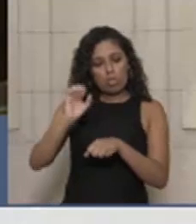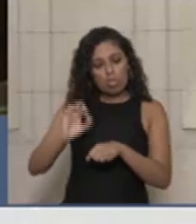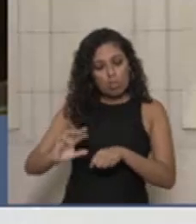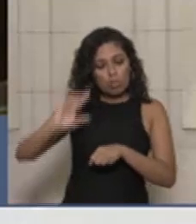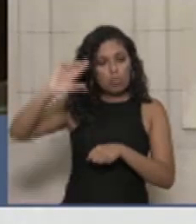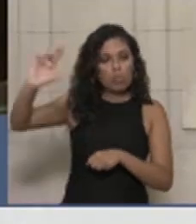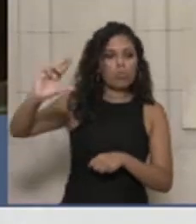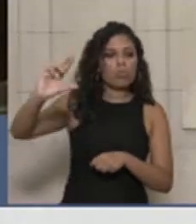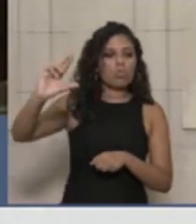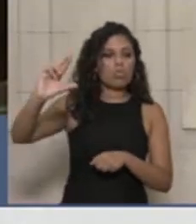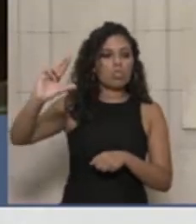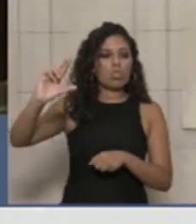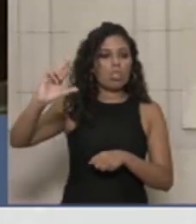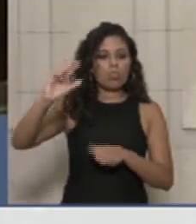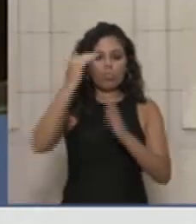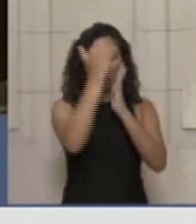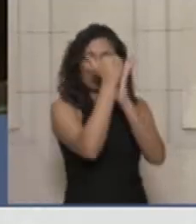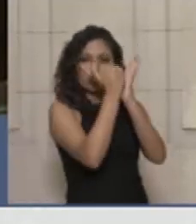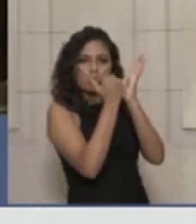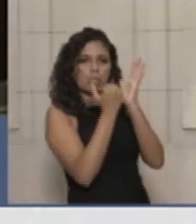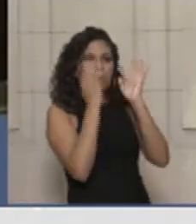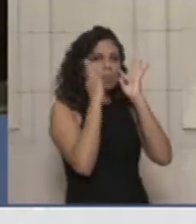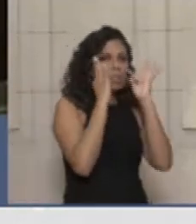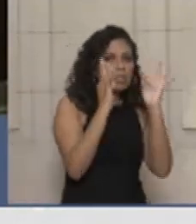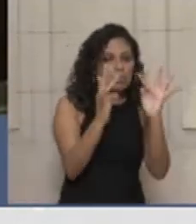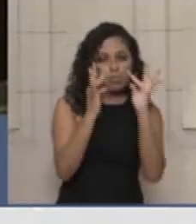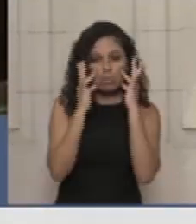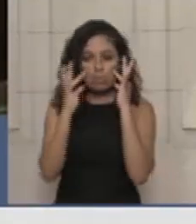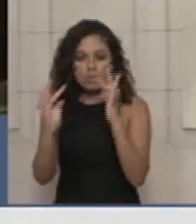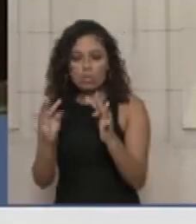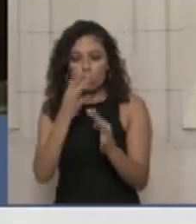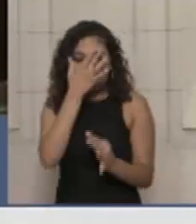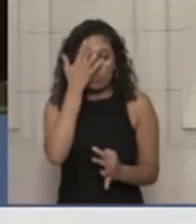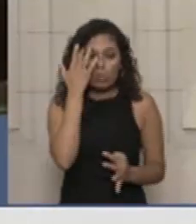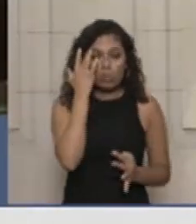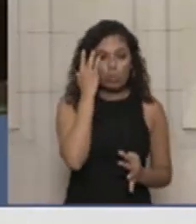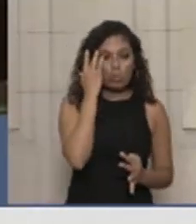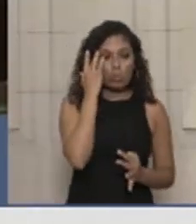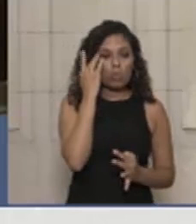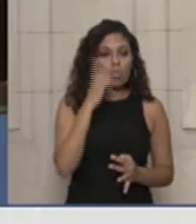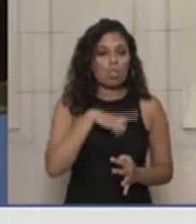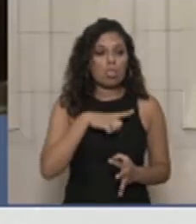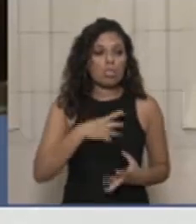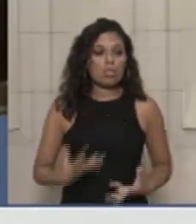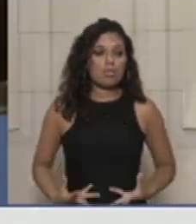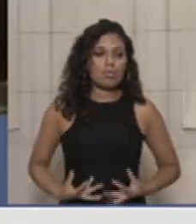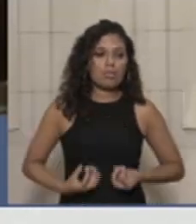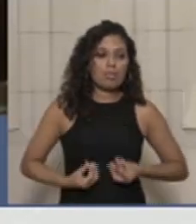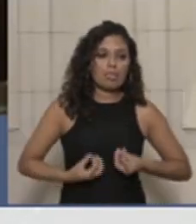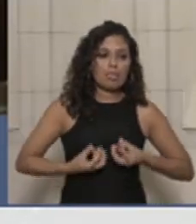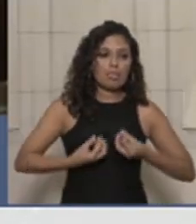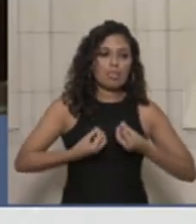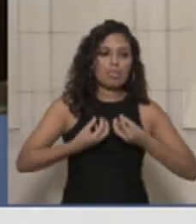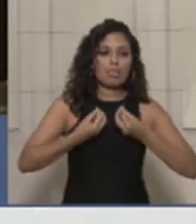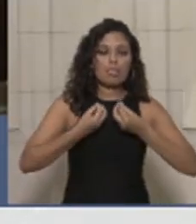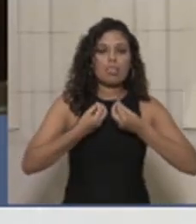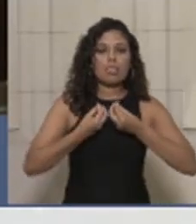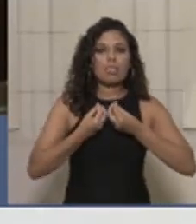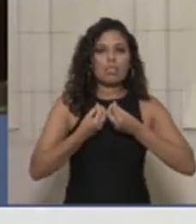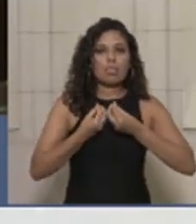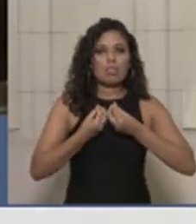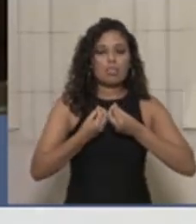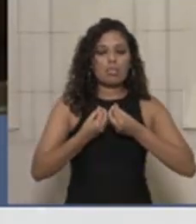assuma esse programa de atenção à pessoa que, com câncer, quando